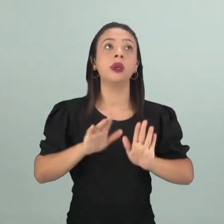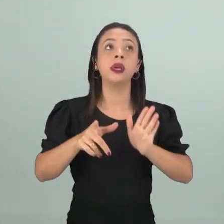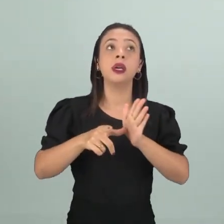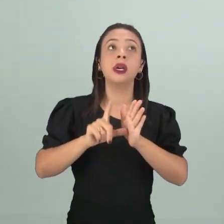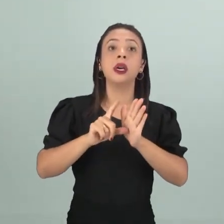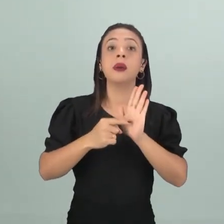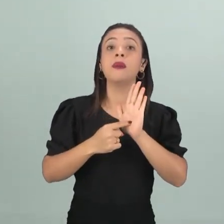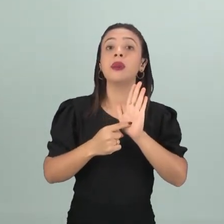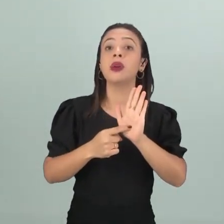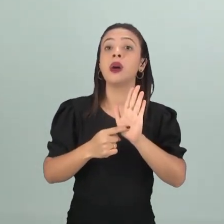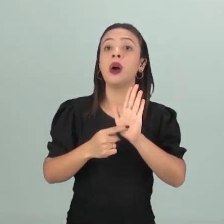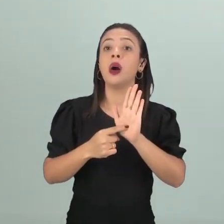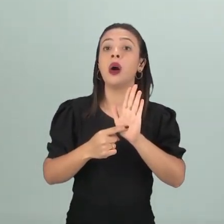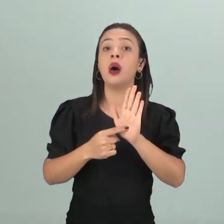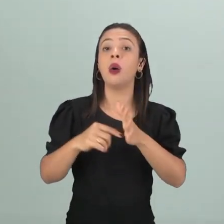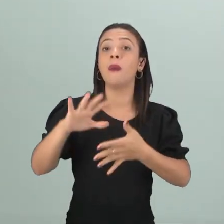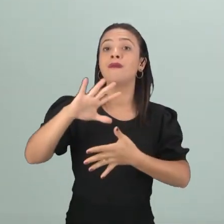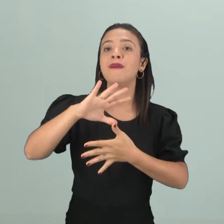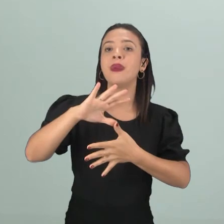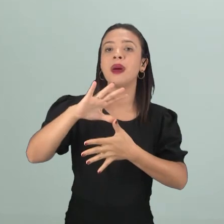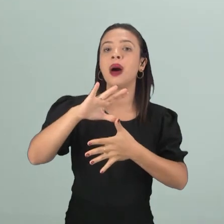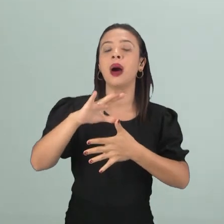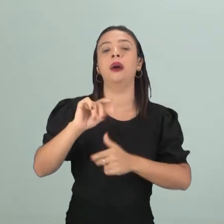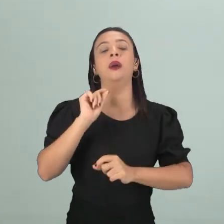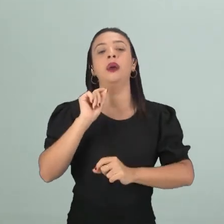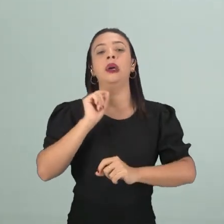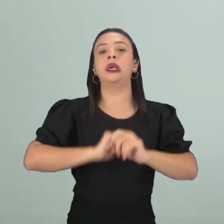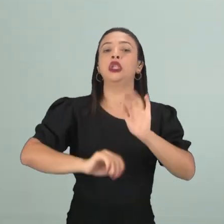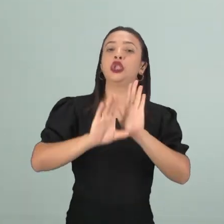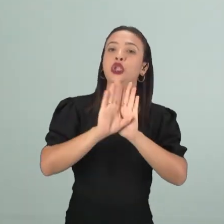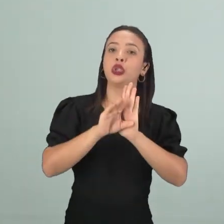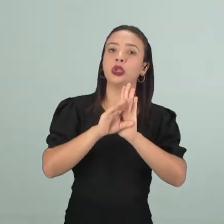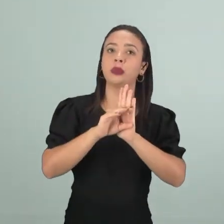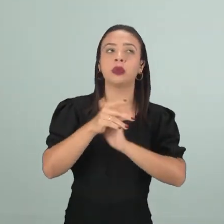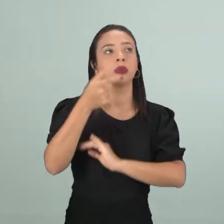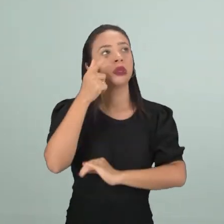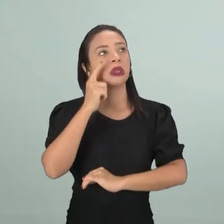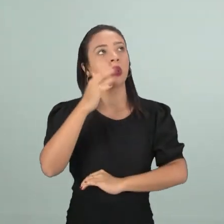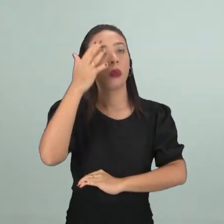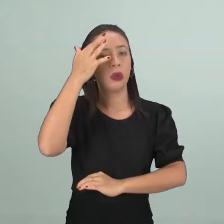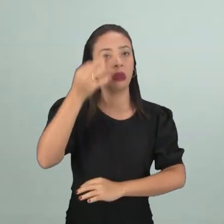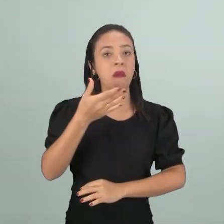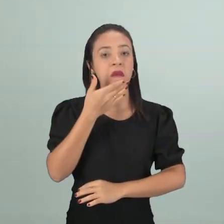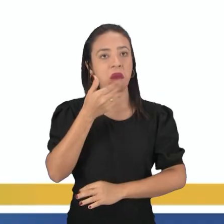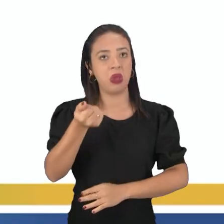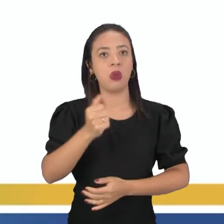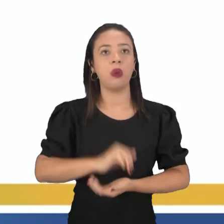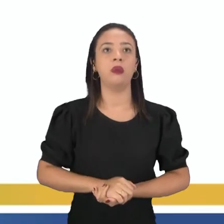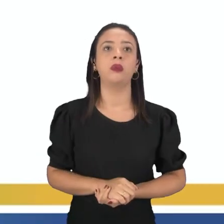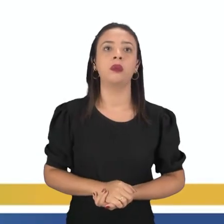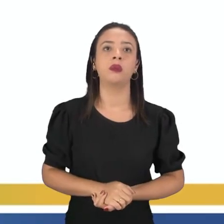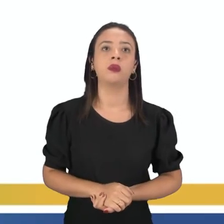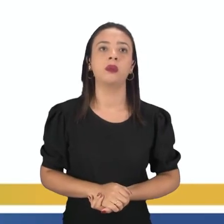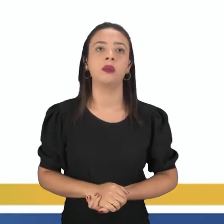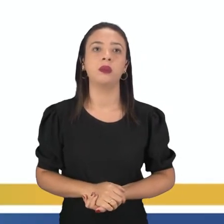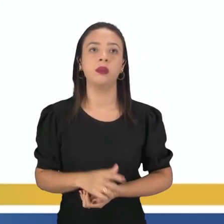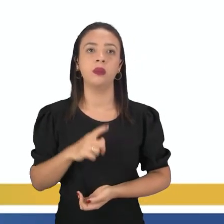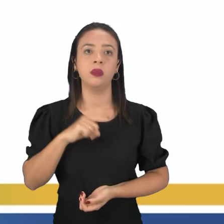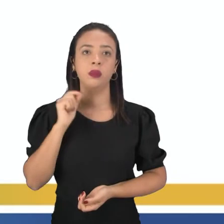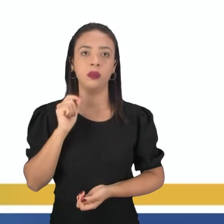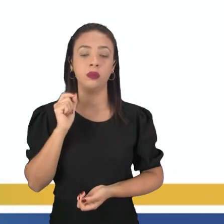mapa conceitual para a gente analisar rapidamente todo esse processo do iluminismo. Observem aí. A gente